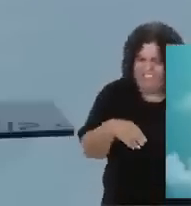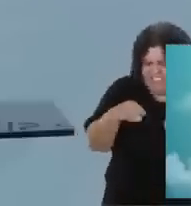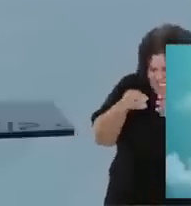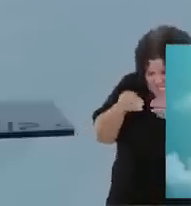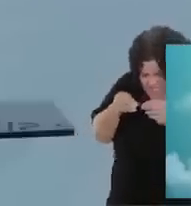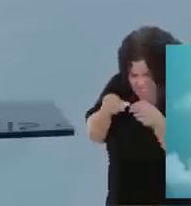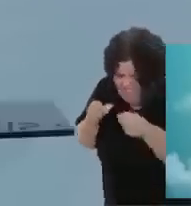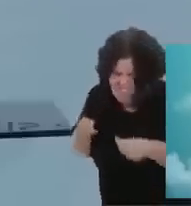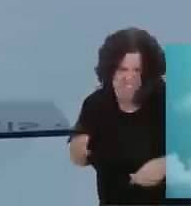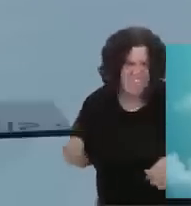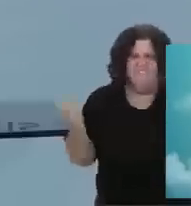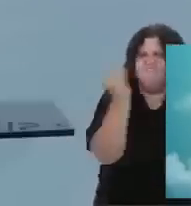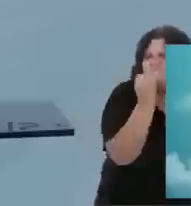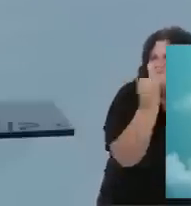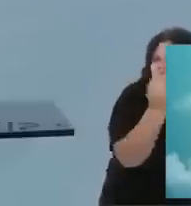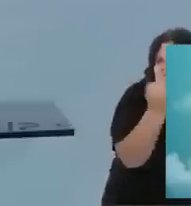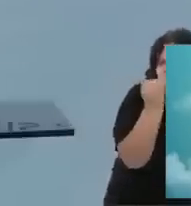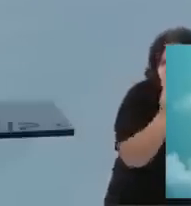desavenças separatistas,